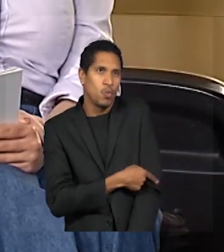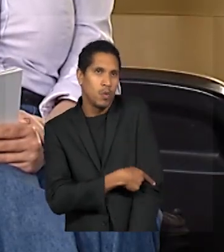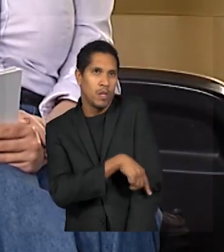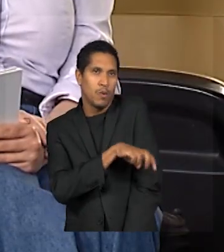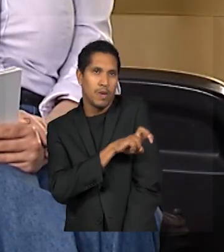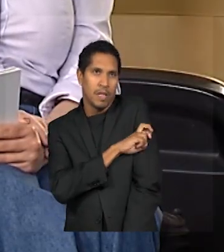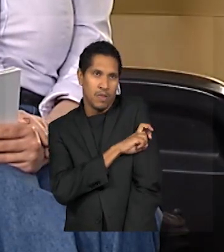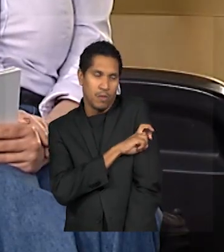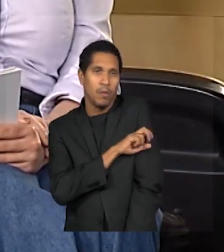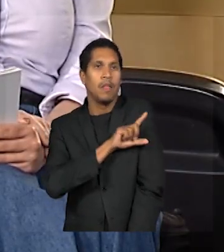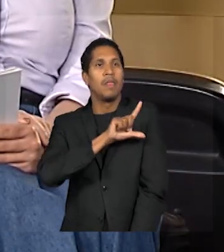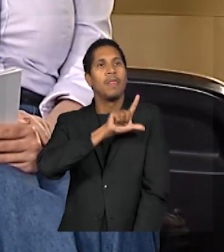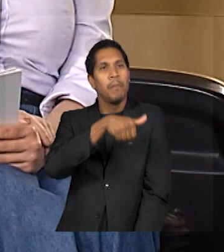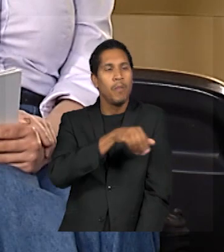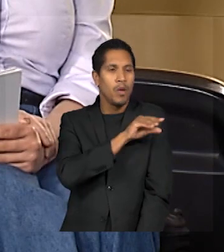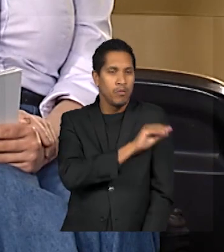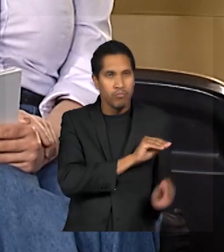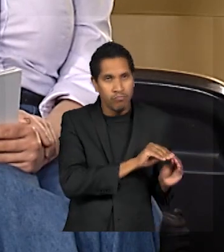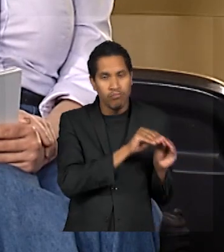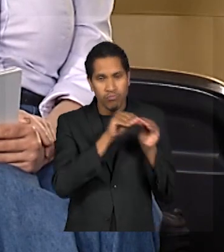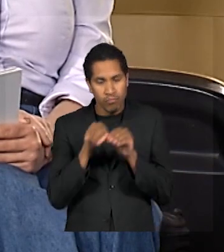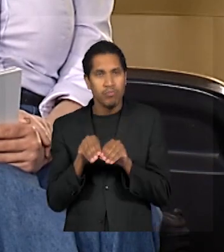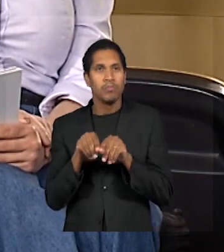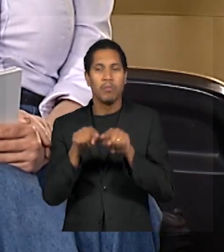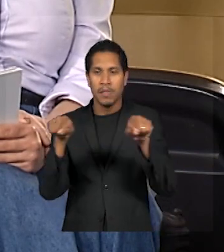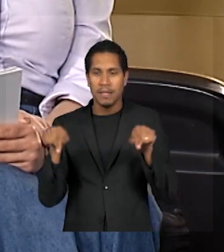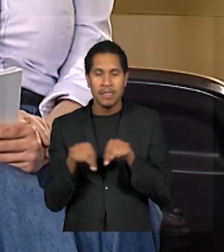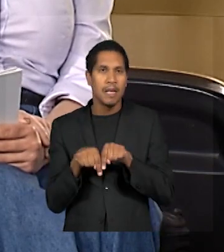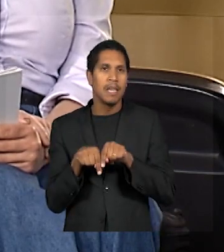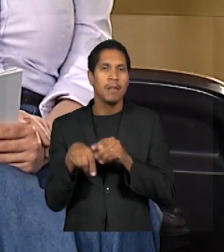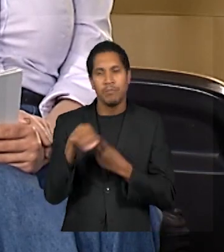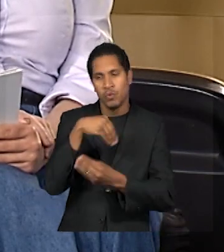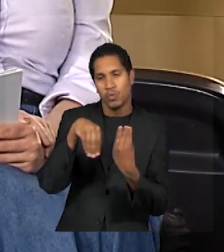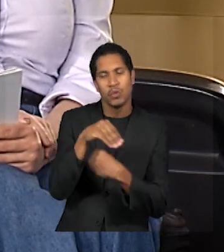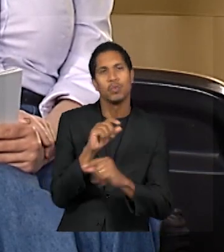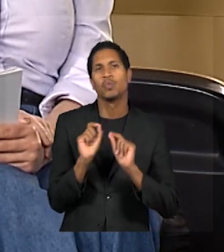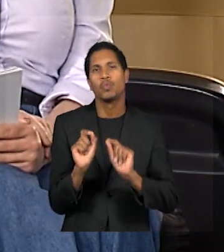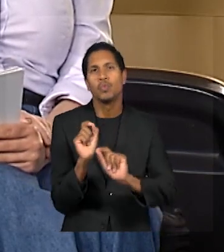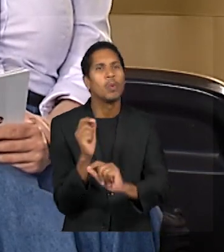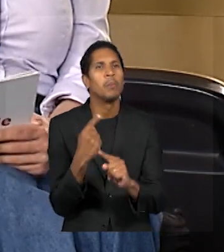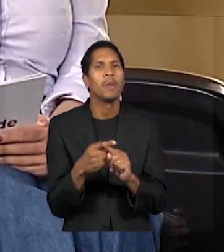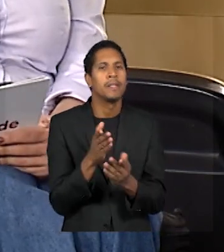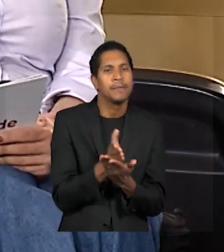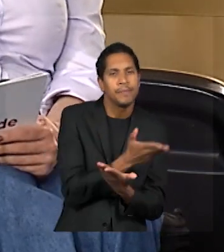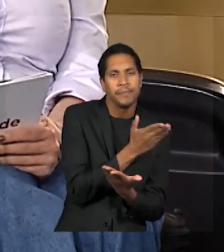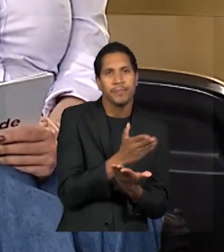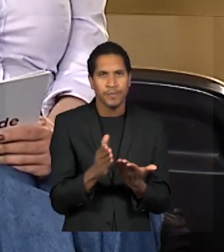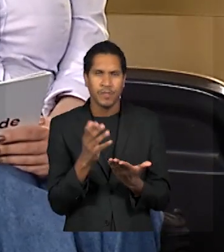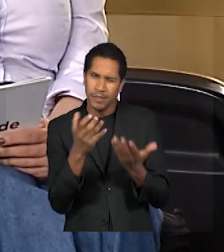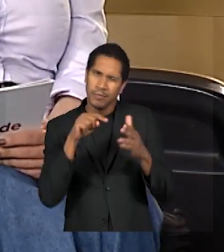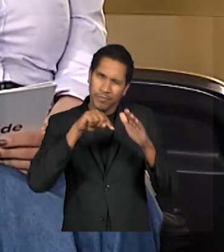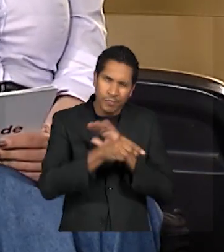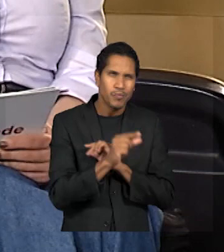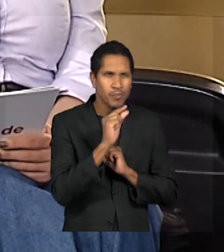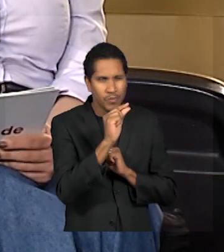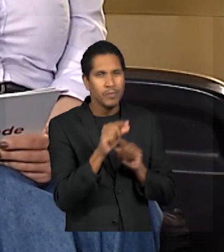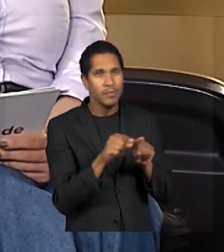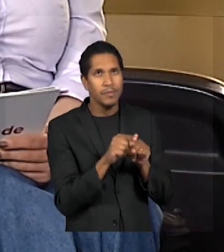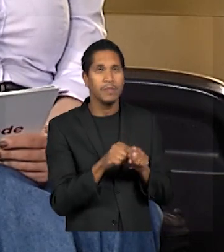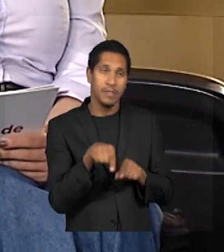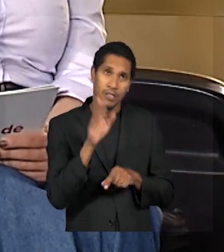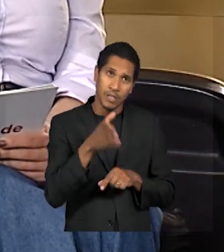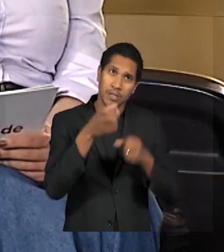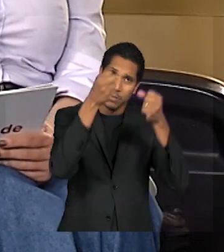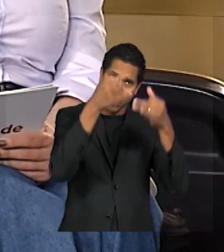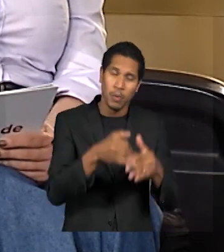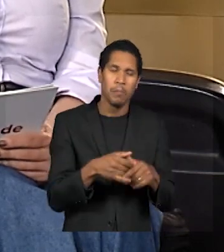ano e depois passar para uma sala regular? Qual é o motivo dessa separação? Eu queria que você se aprofundasse um pouco, apesar de que você já